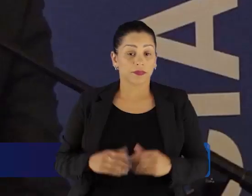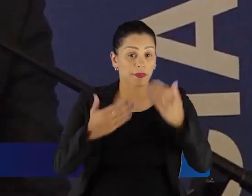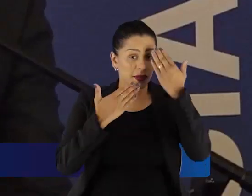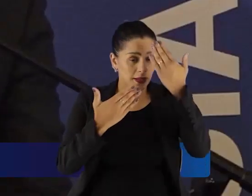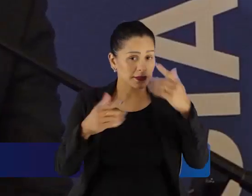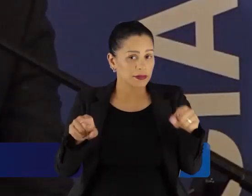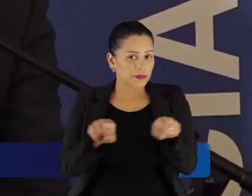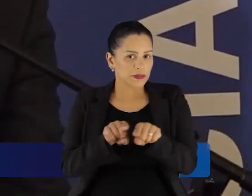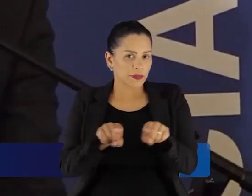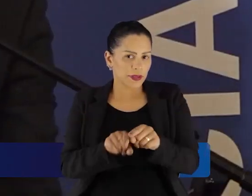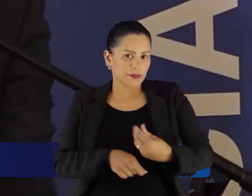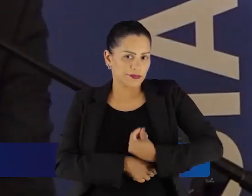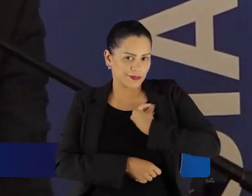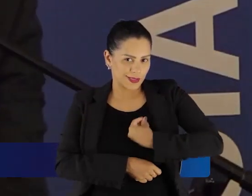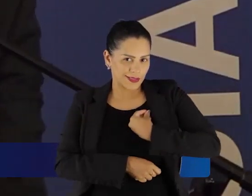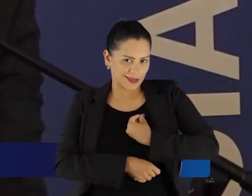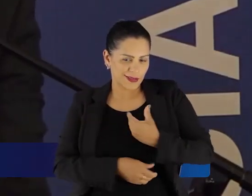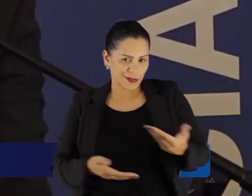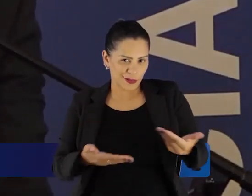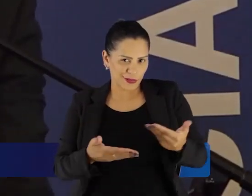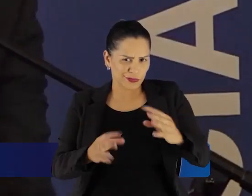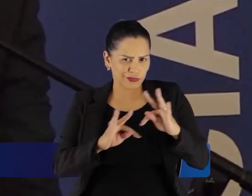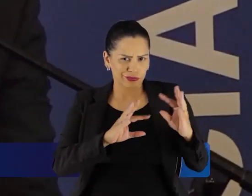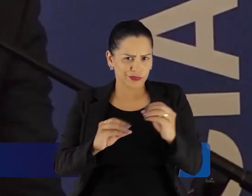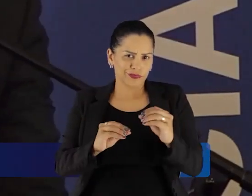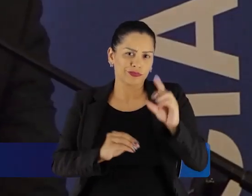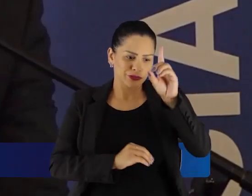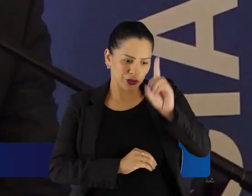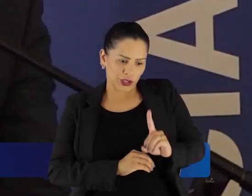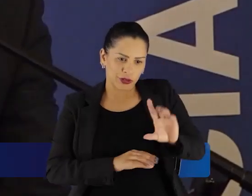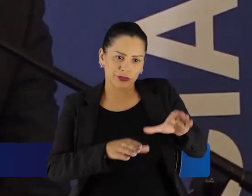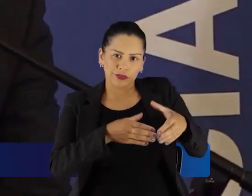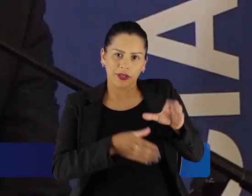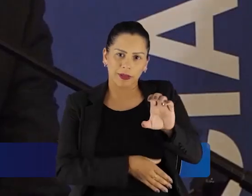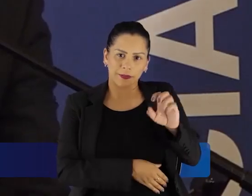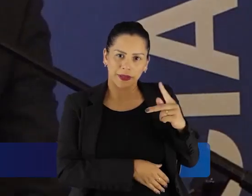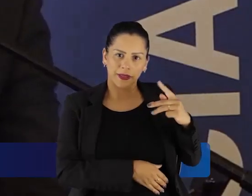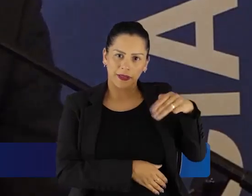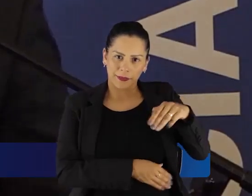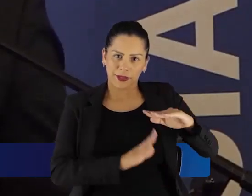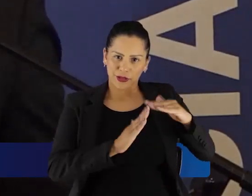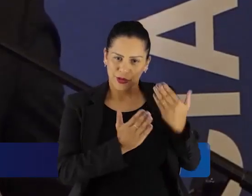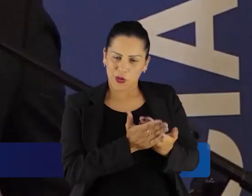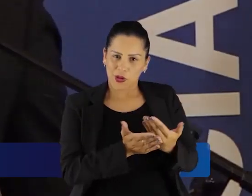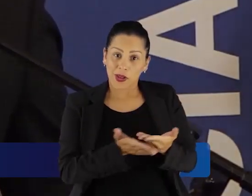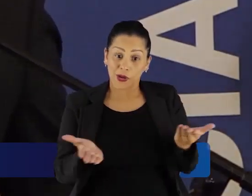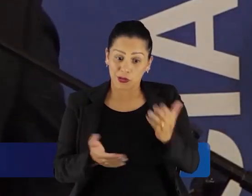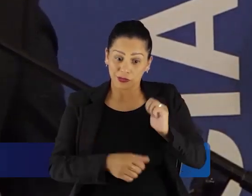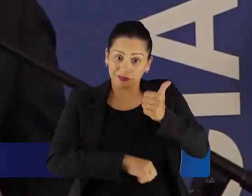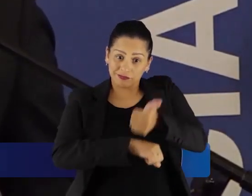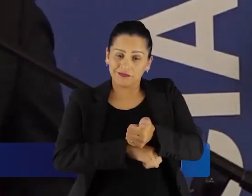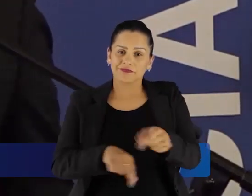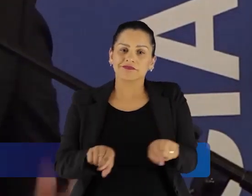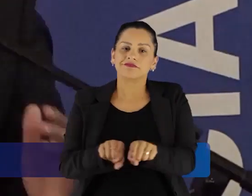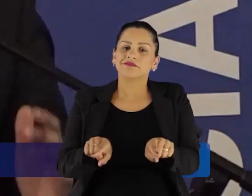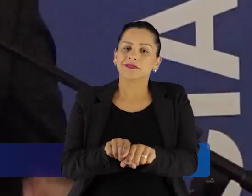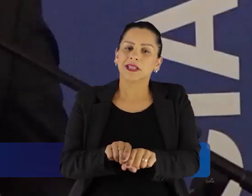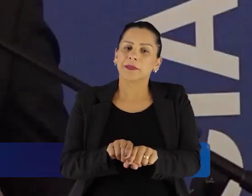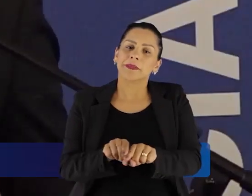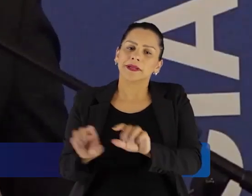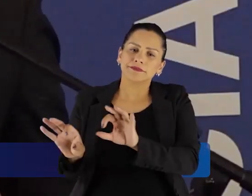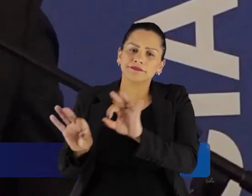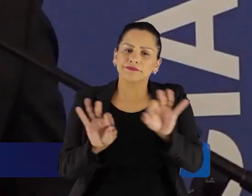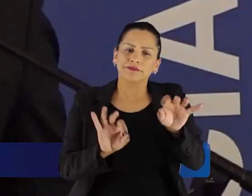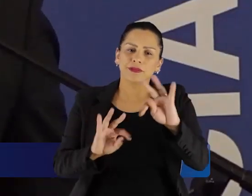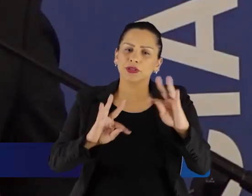São Paulo agradecemos também a presença de toda a diretoria da PM que Toma posse no dia de hoje e também audiência